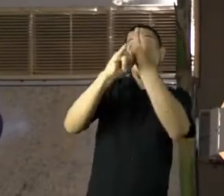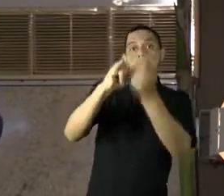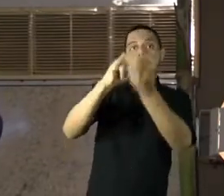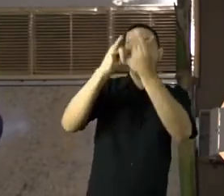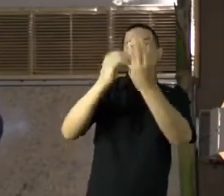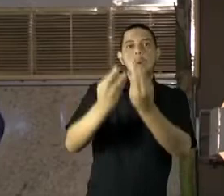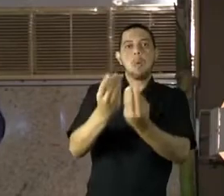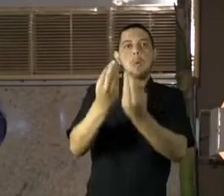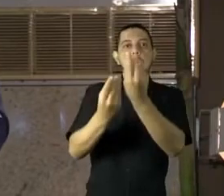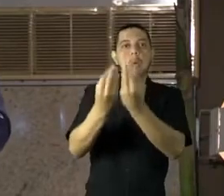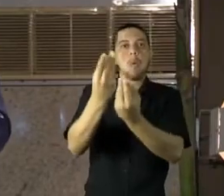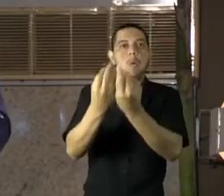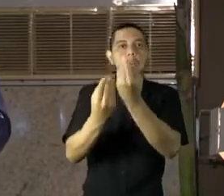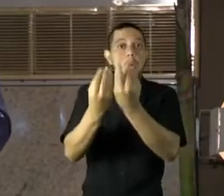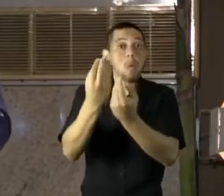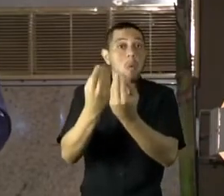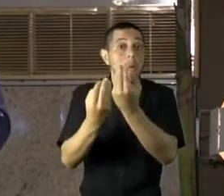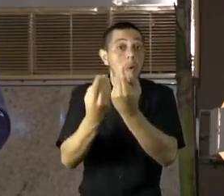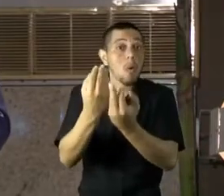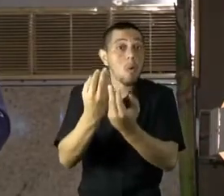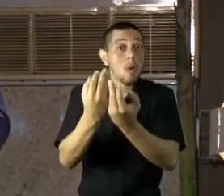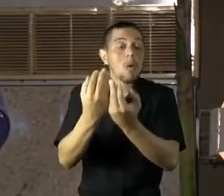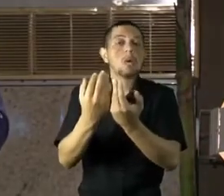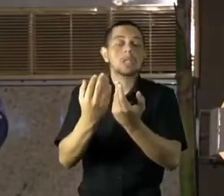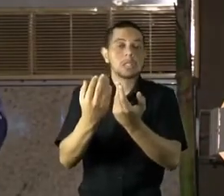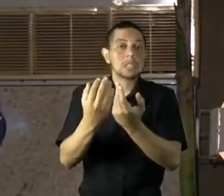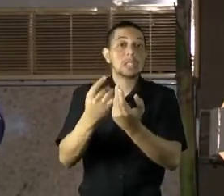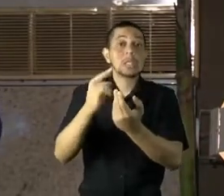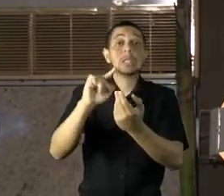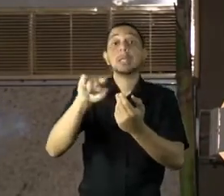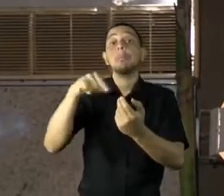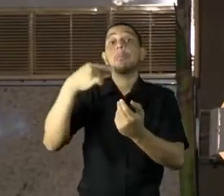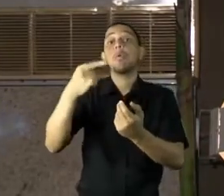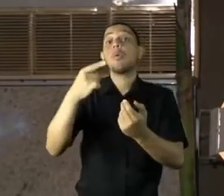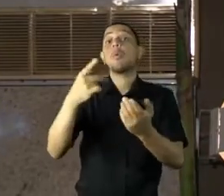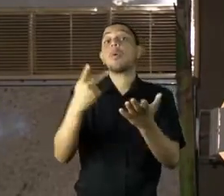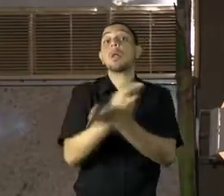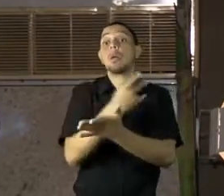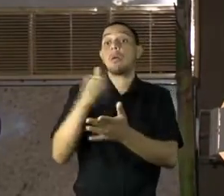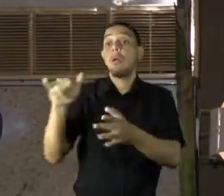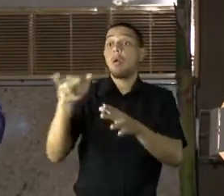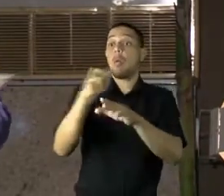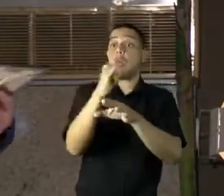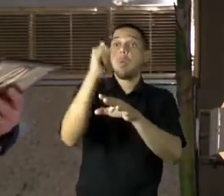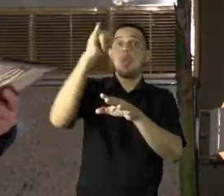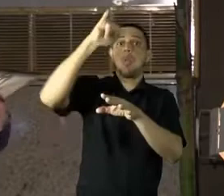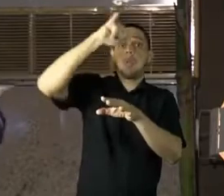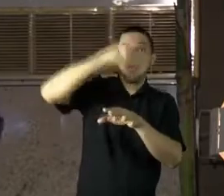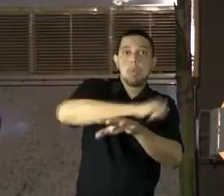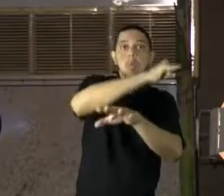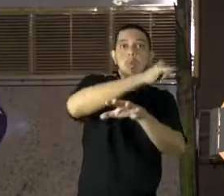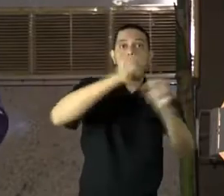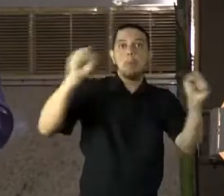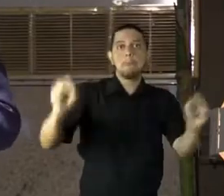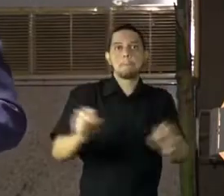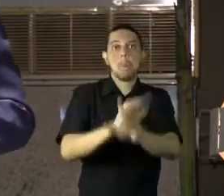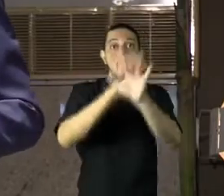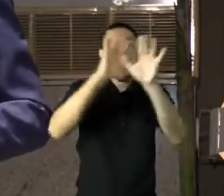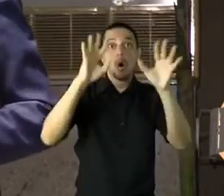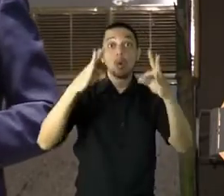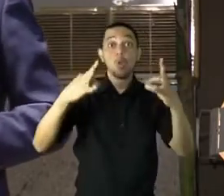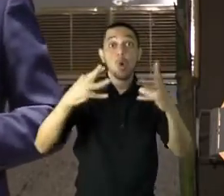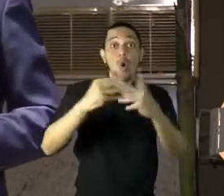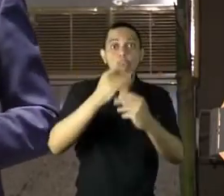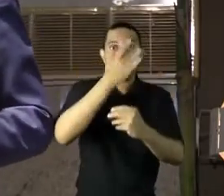processo ali de decolagem e pouco depois segundos depois ele caiu e explodiu e todos os ocupantes